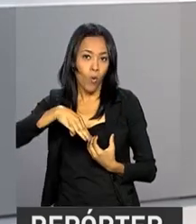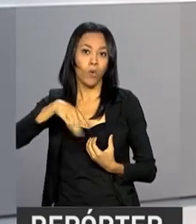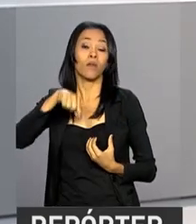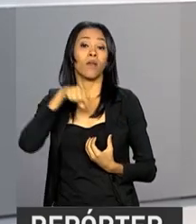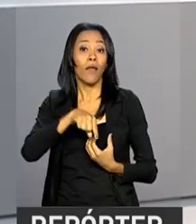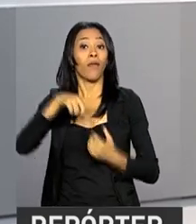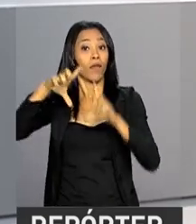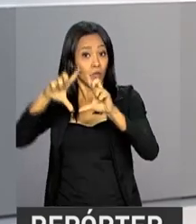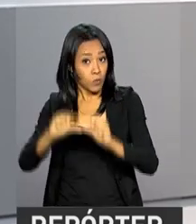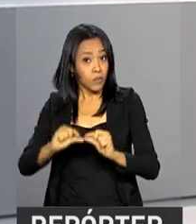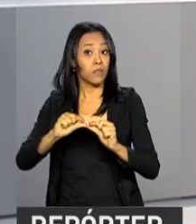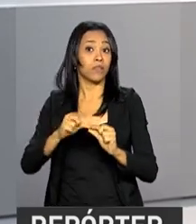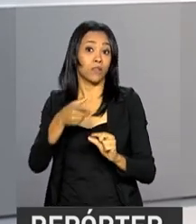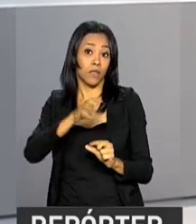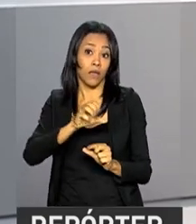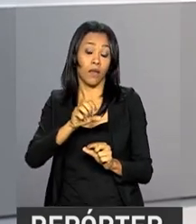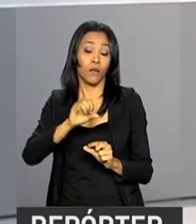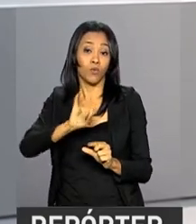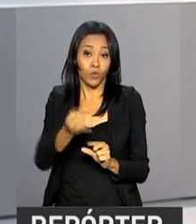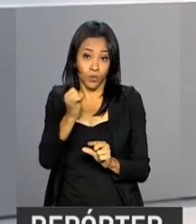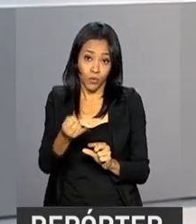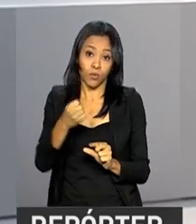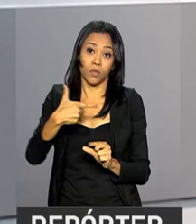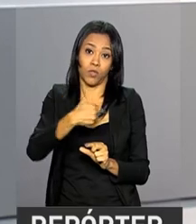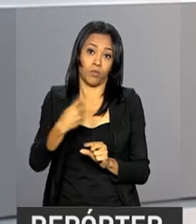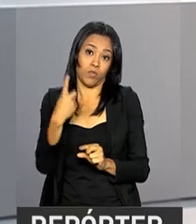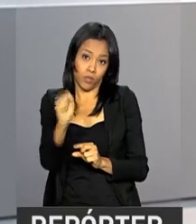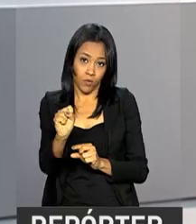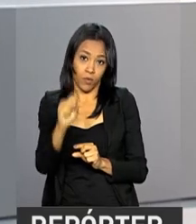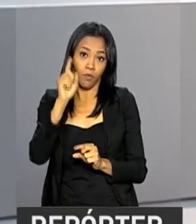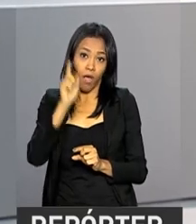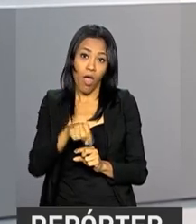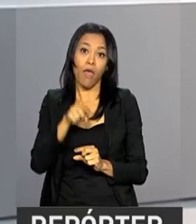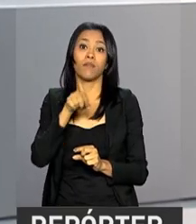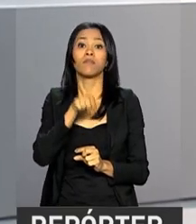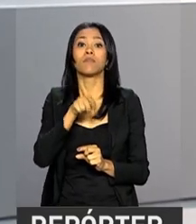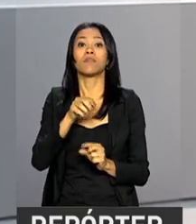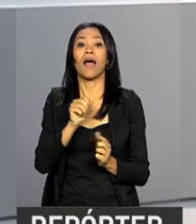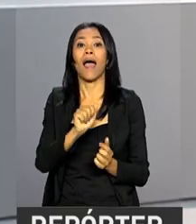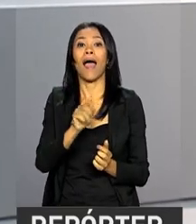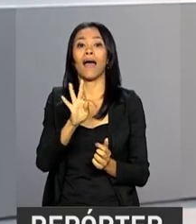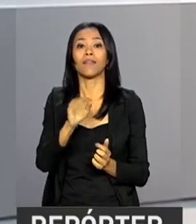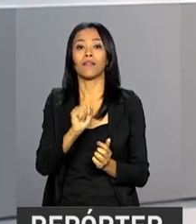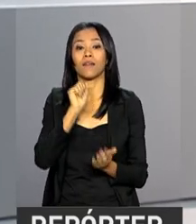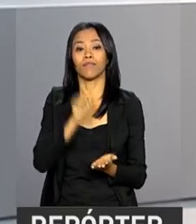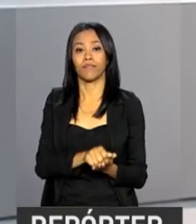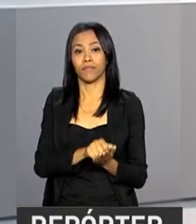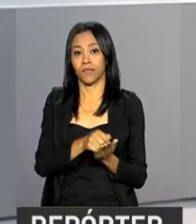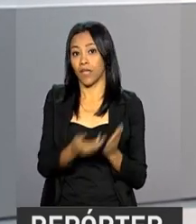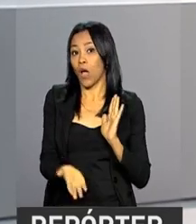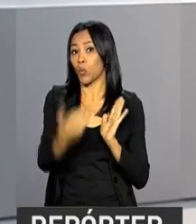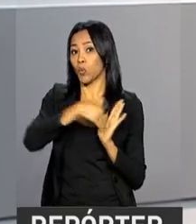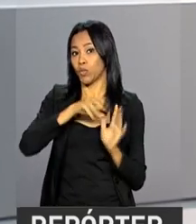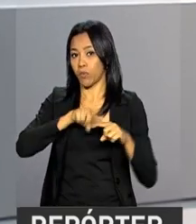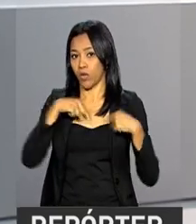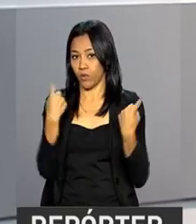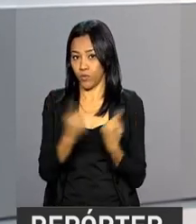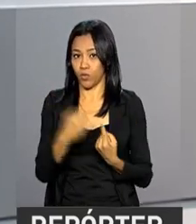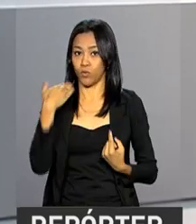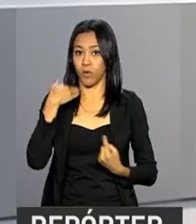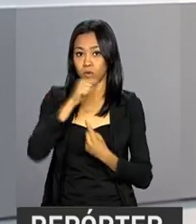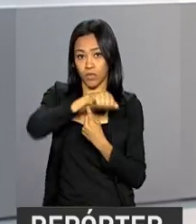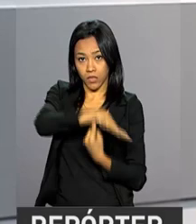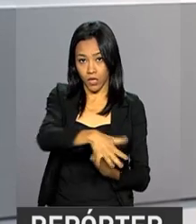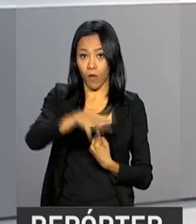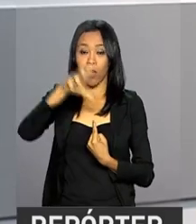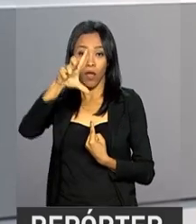taxa básica de juros a selic em 2018 a indicação consta da ata da última reunião do comitê do banco central que reduziu a